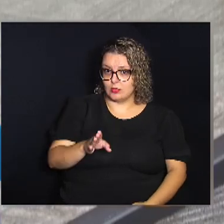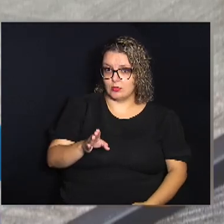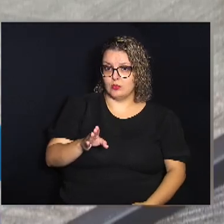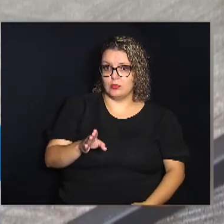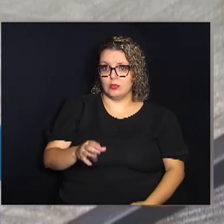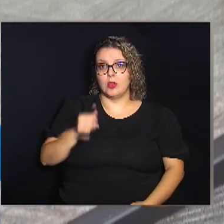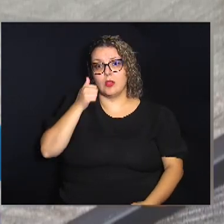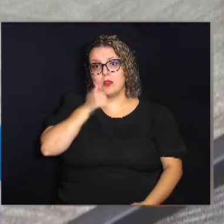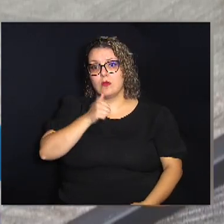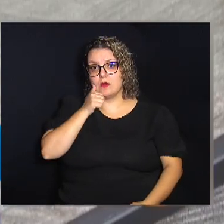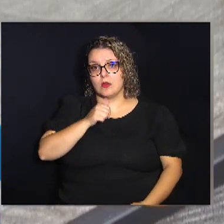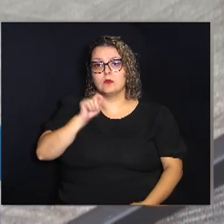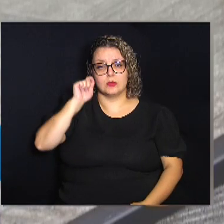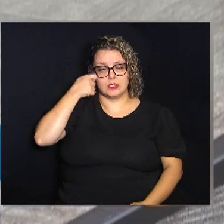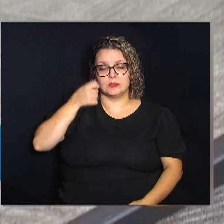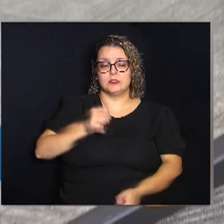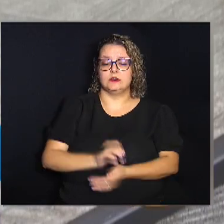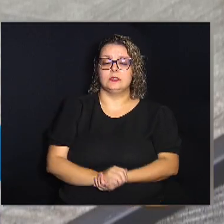as mulheres negras.